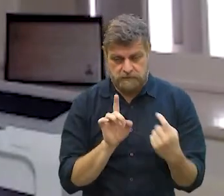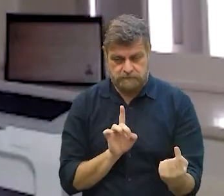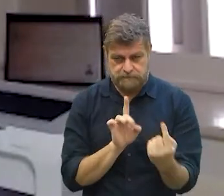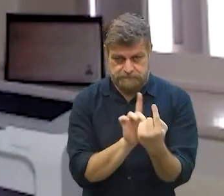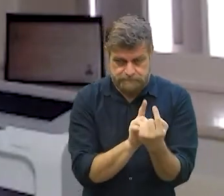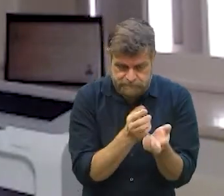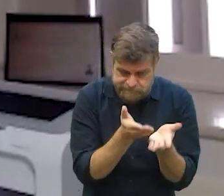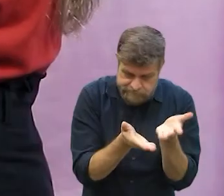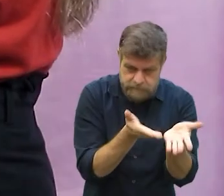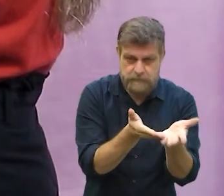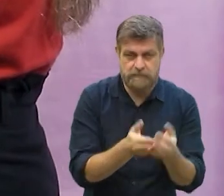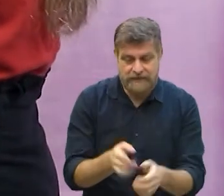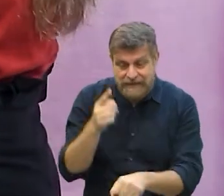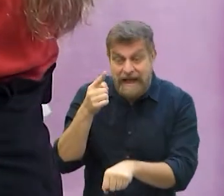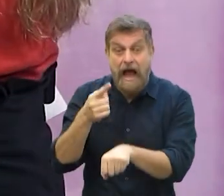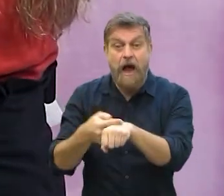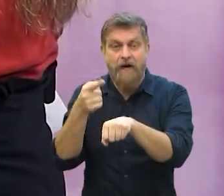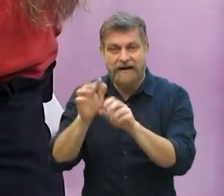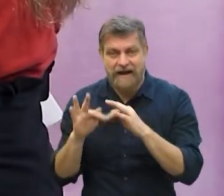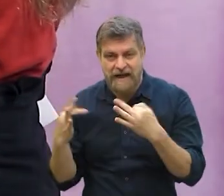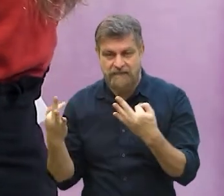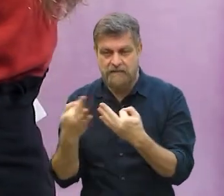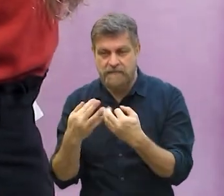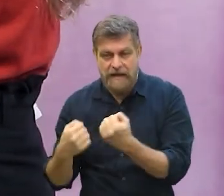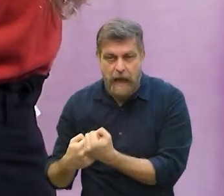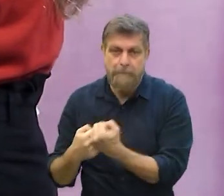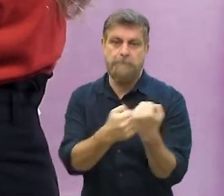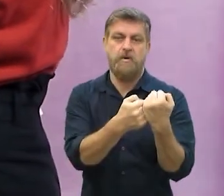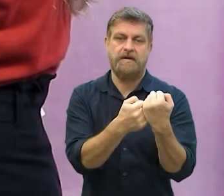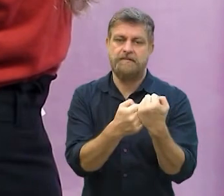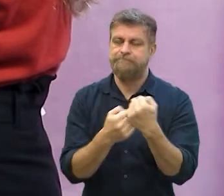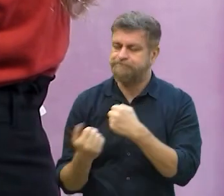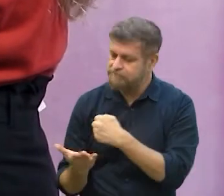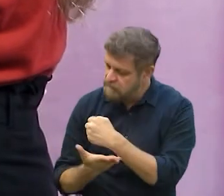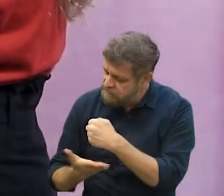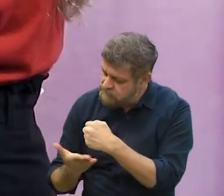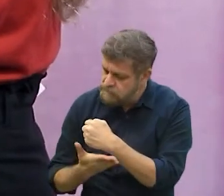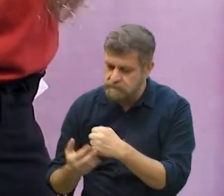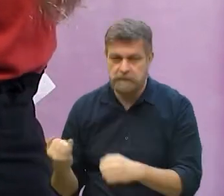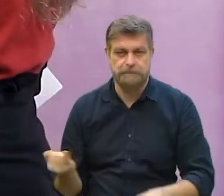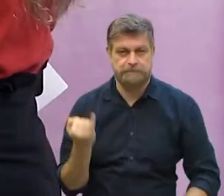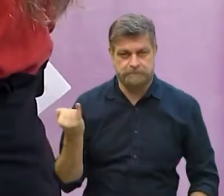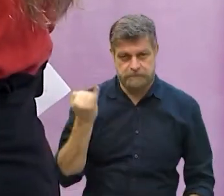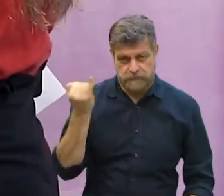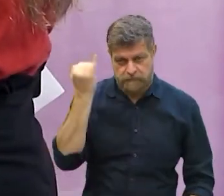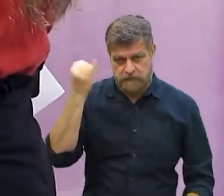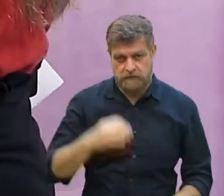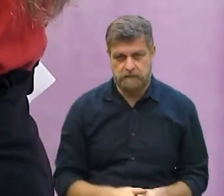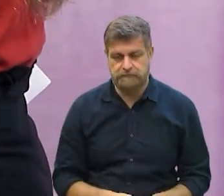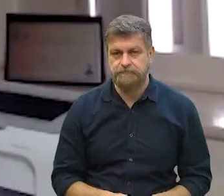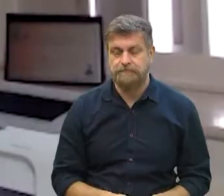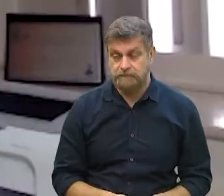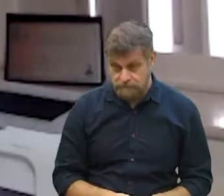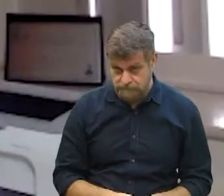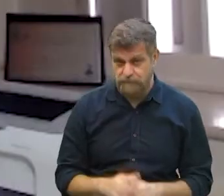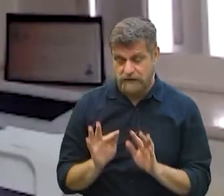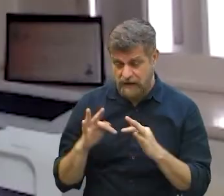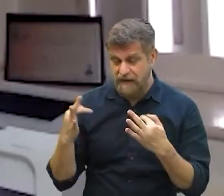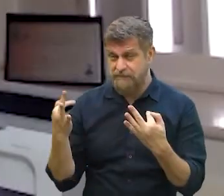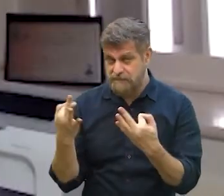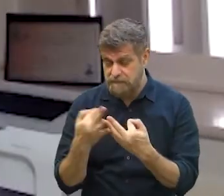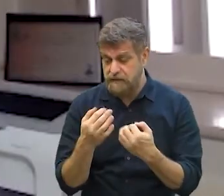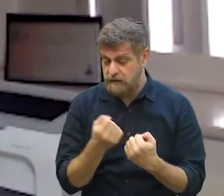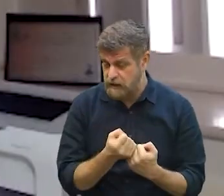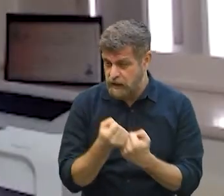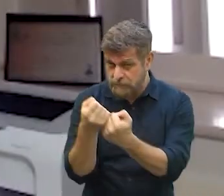médico e num tratamento. E nesse momento a participação da família é fundamental. Vale sempre ressaltar isso? Sim, a